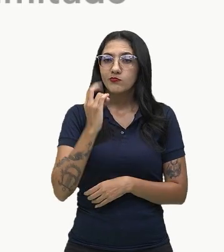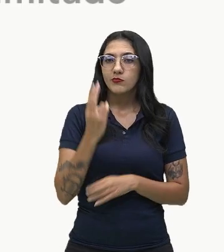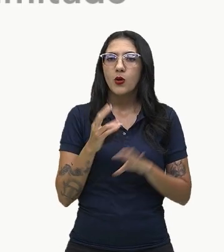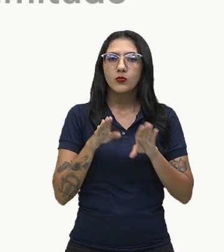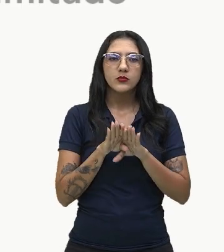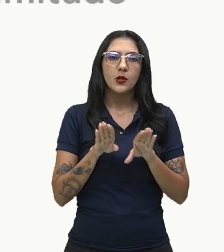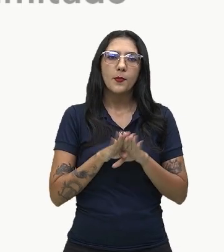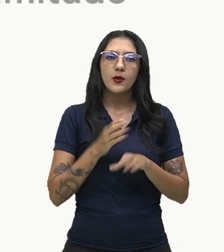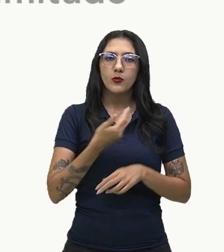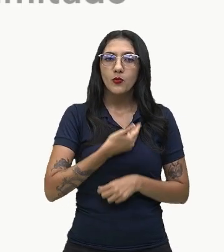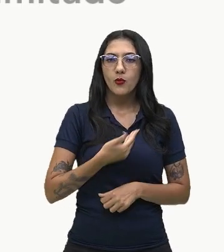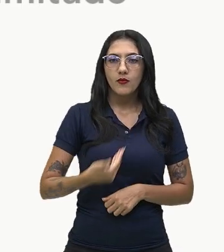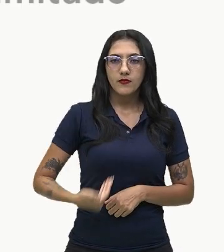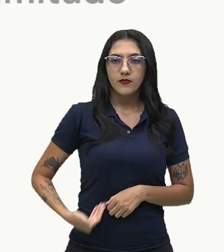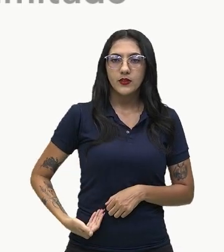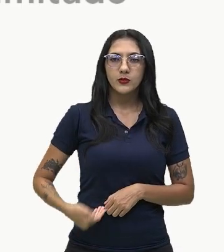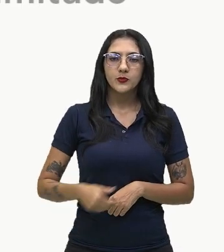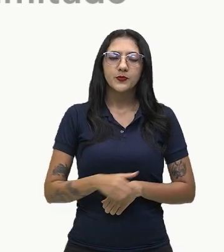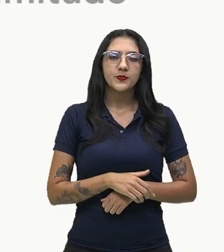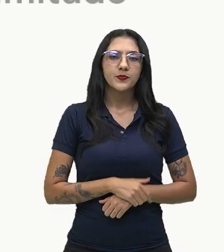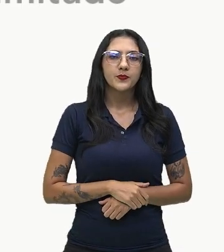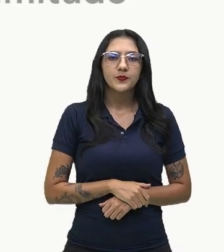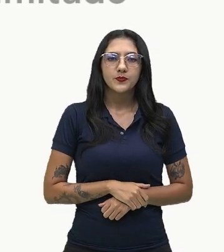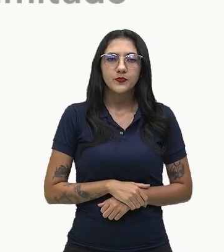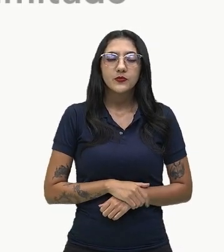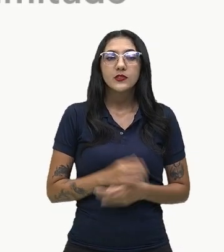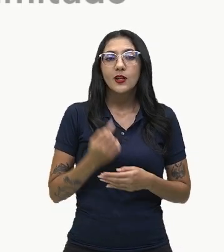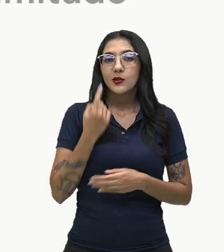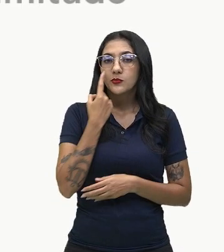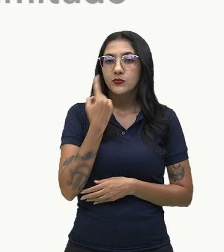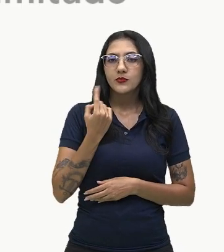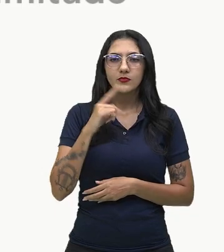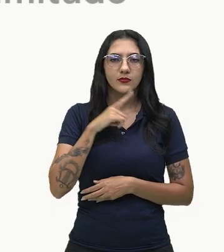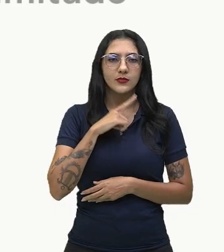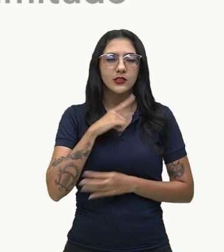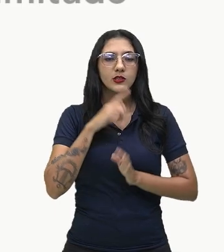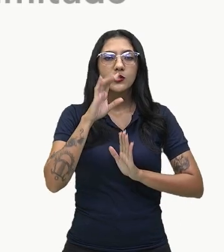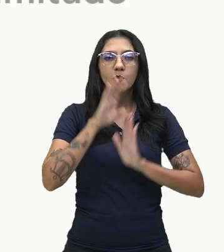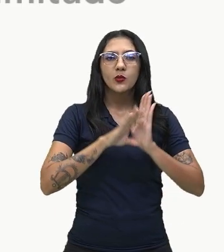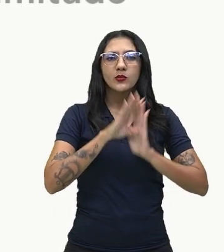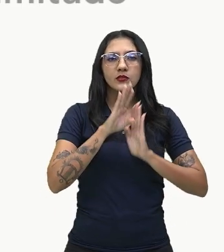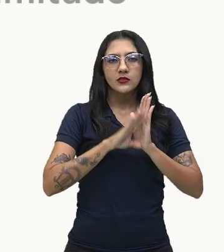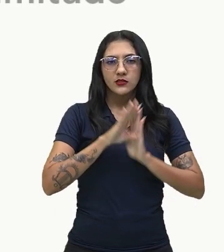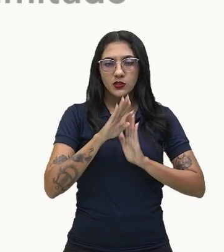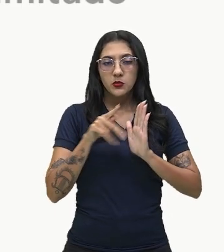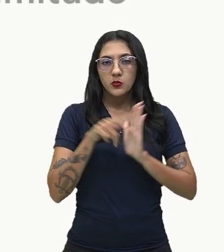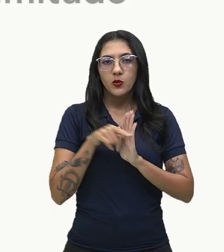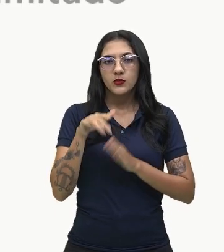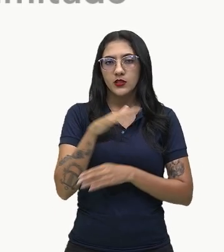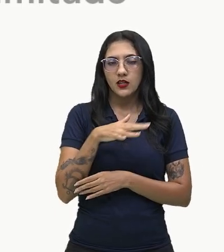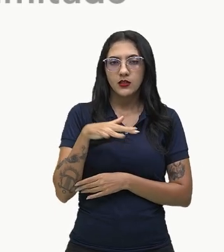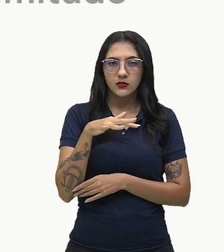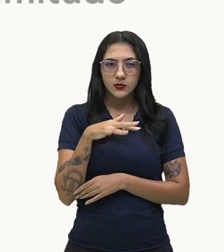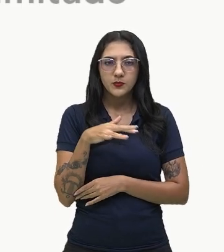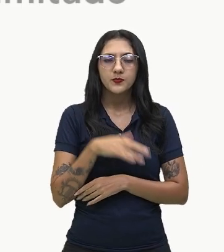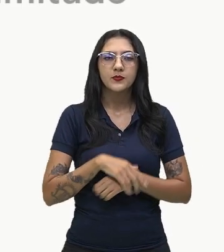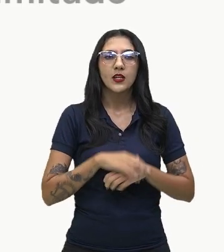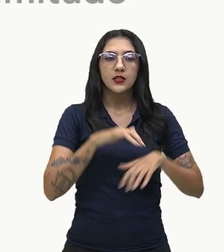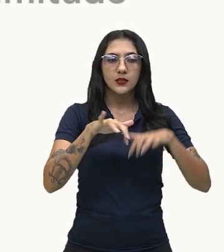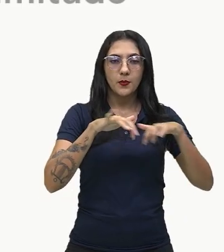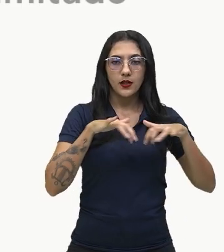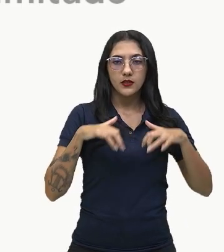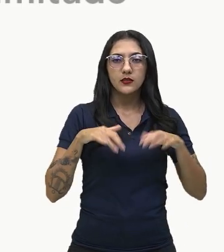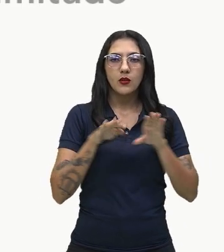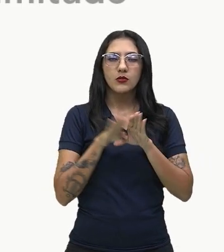mesmo o governo, tá bom? Então, aí nós temos esse conceito de regionalização e região para